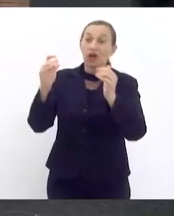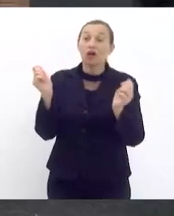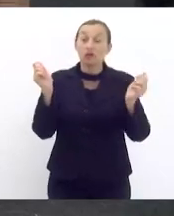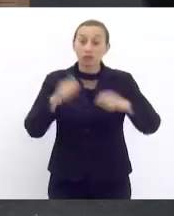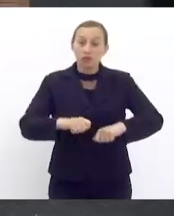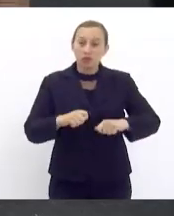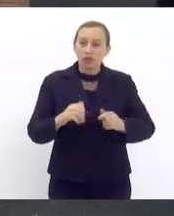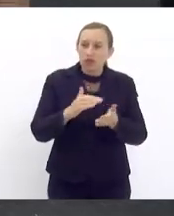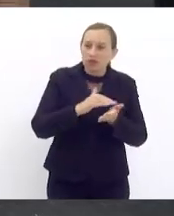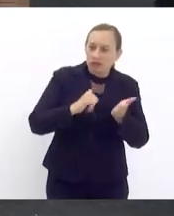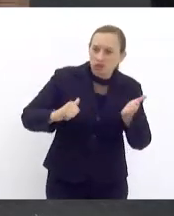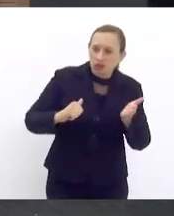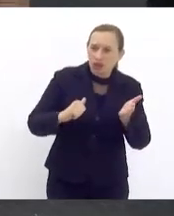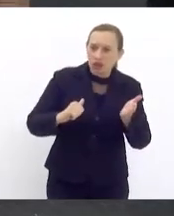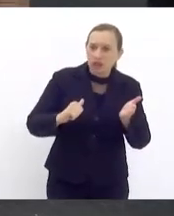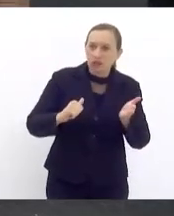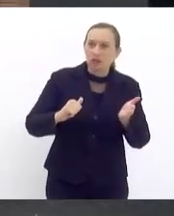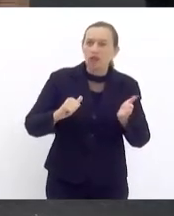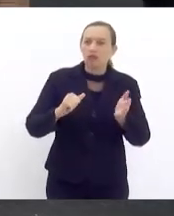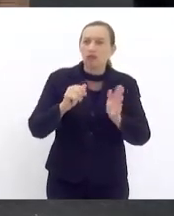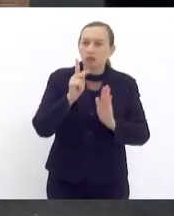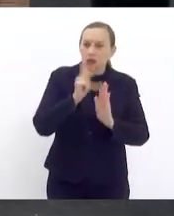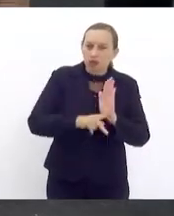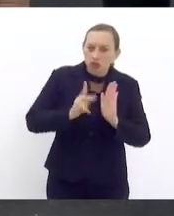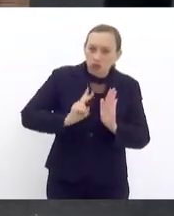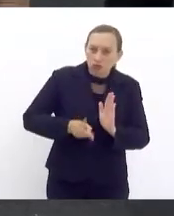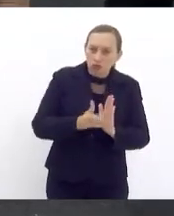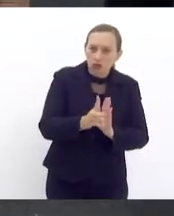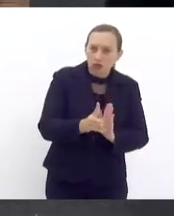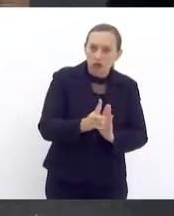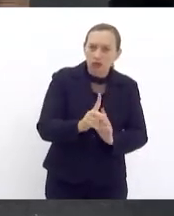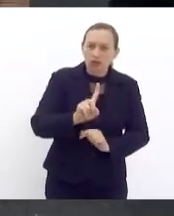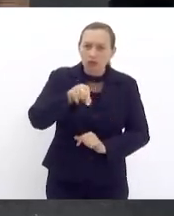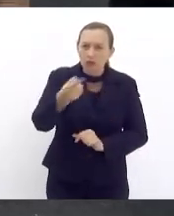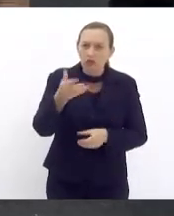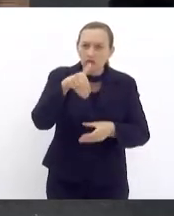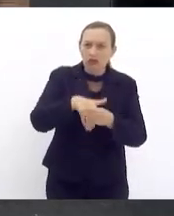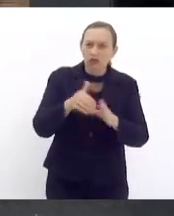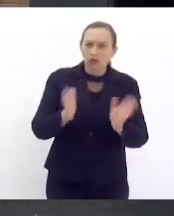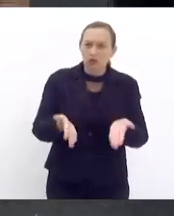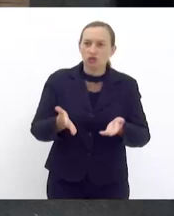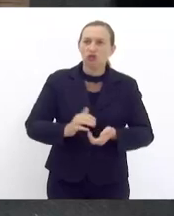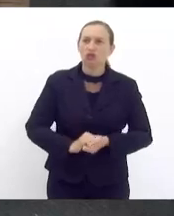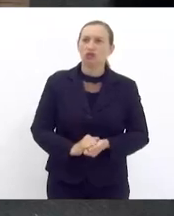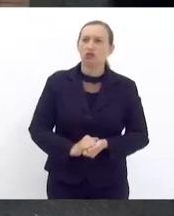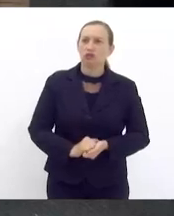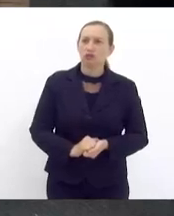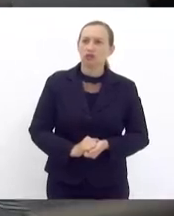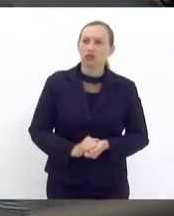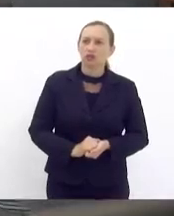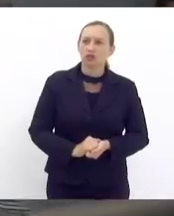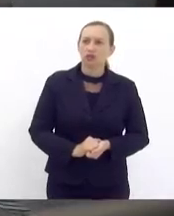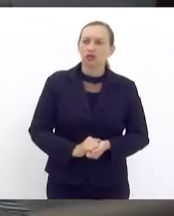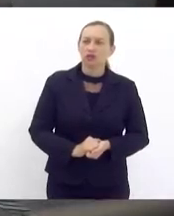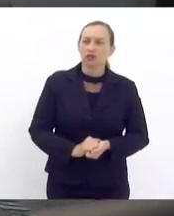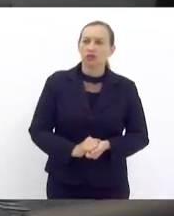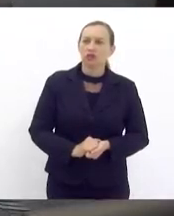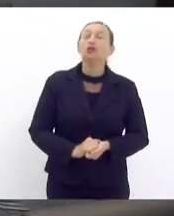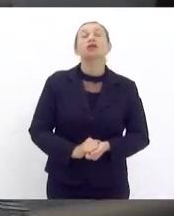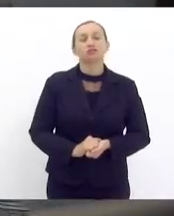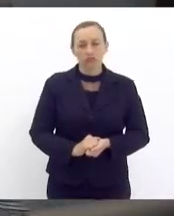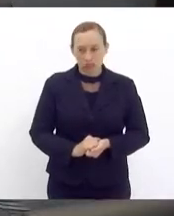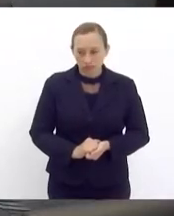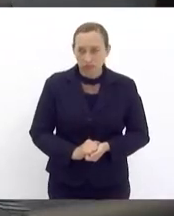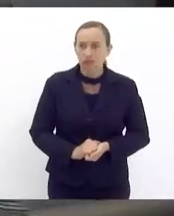da retirada para que o projeto continuasse fosse votado hoje essa esse